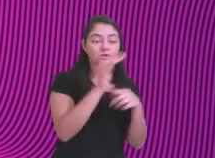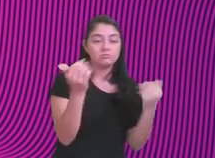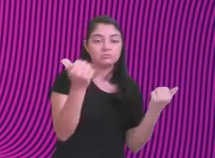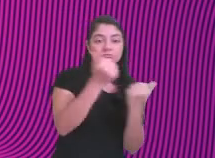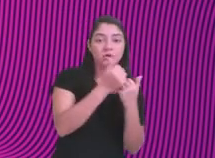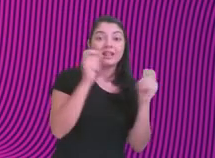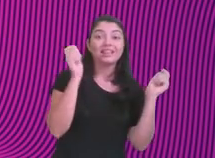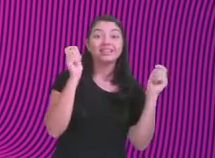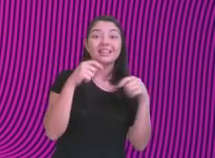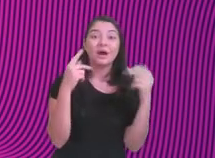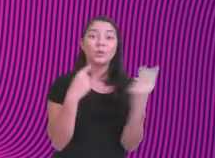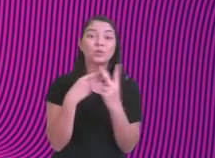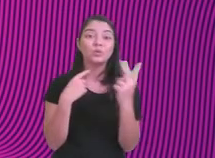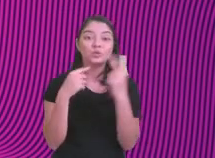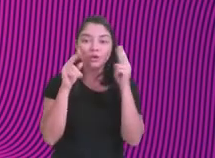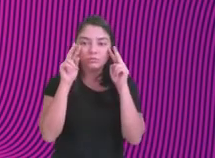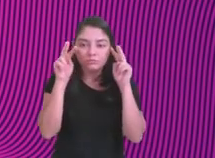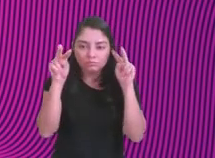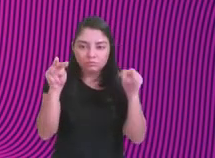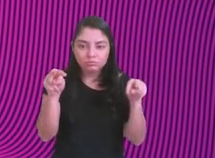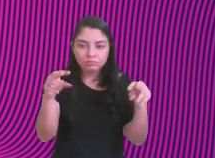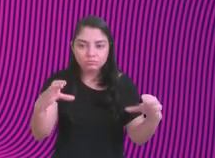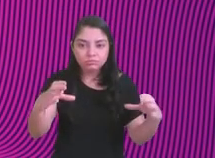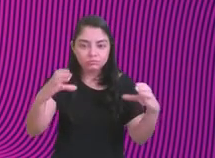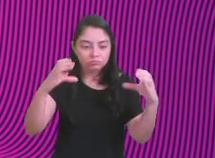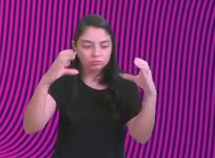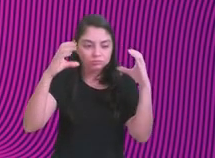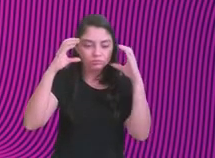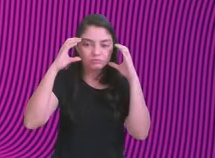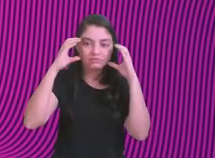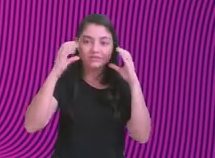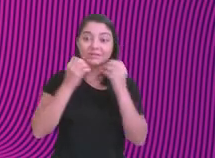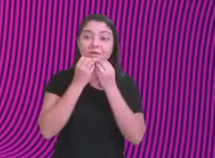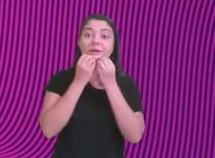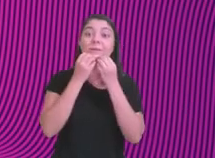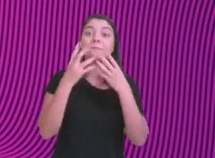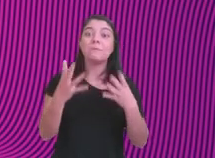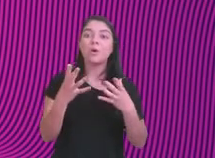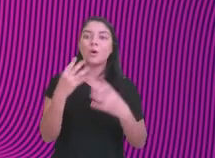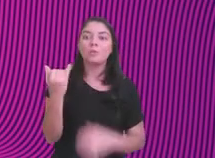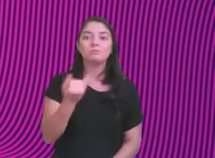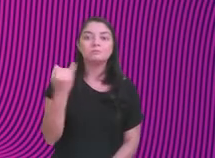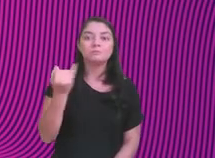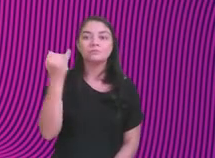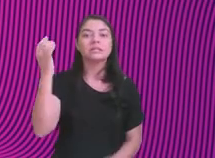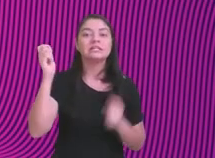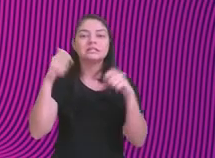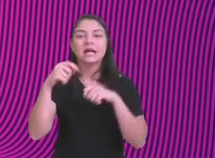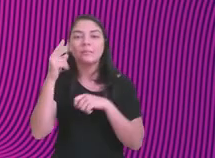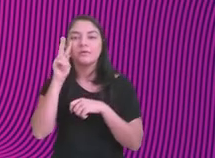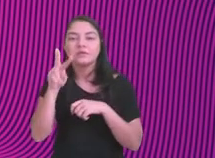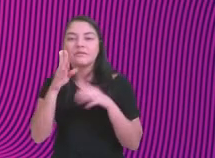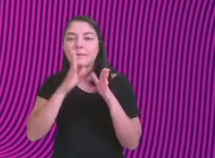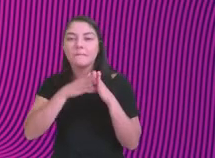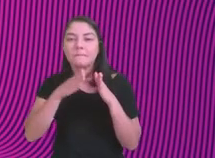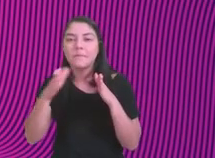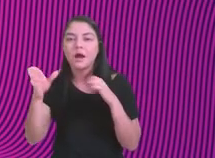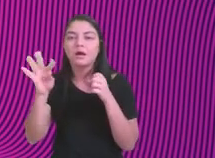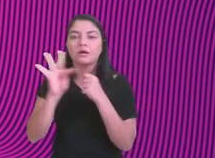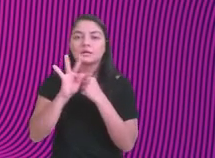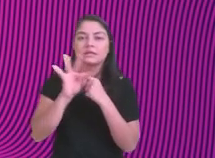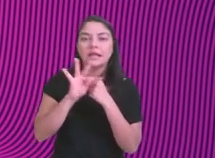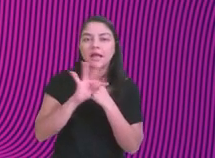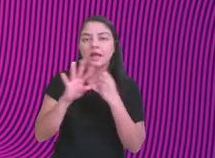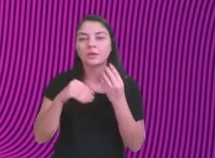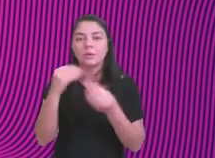está treinando. Então, você consegue escalonar os passos técnicos. Você sabe muito bem que aprendizado em cirurgia